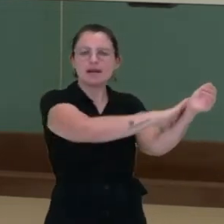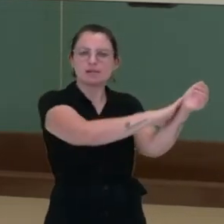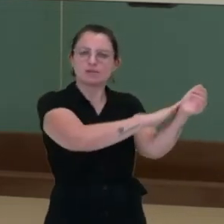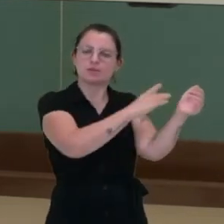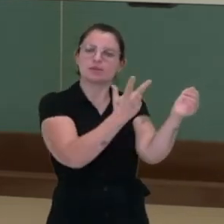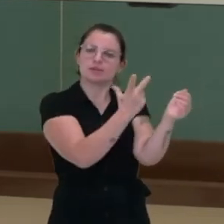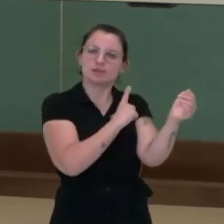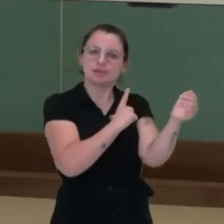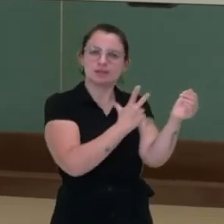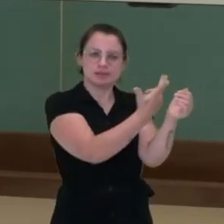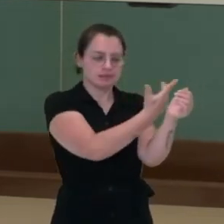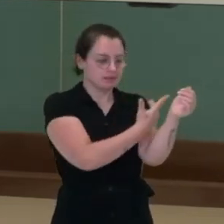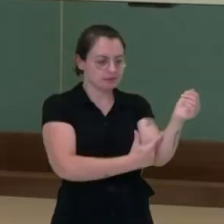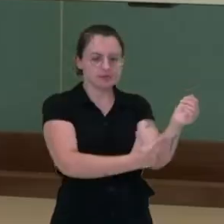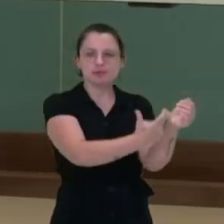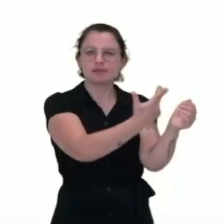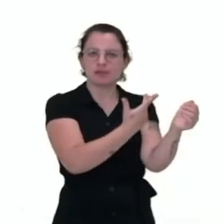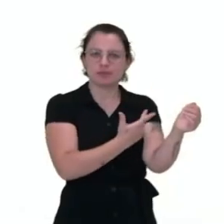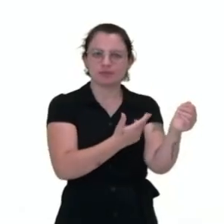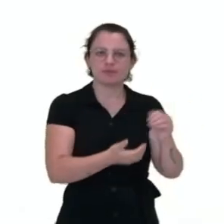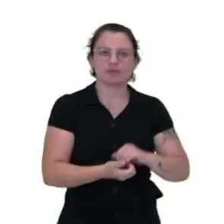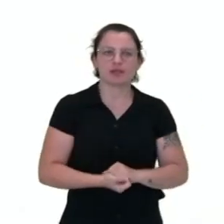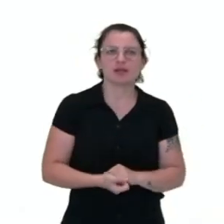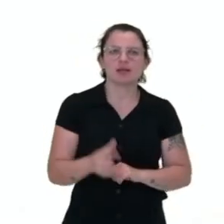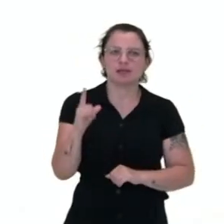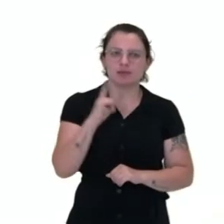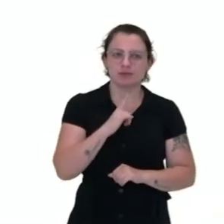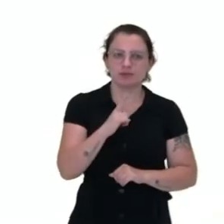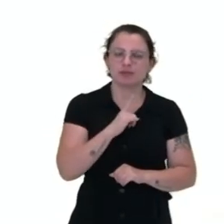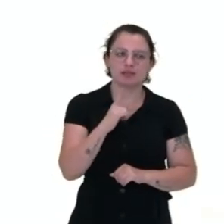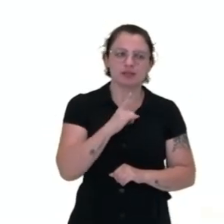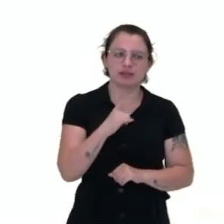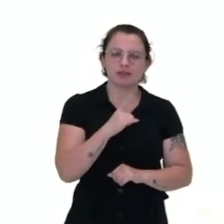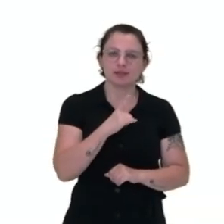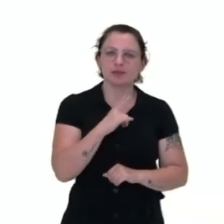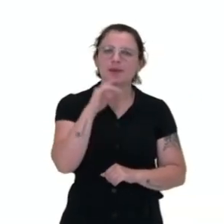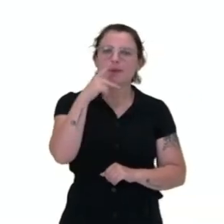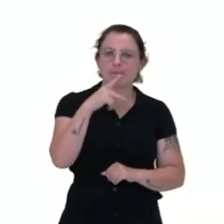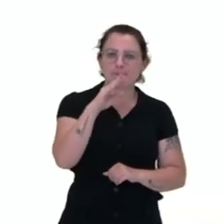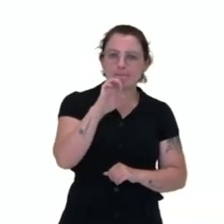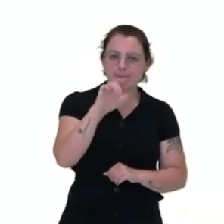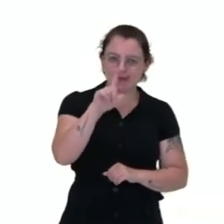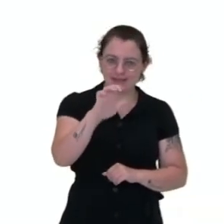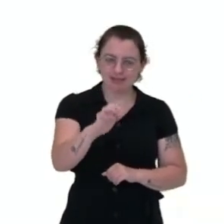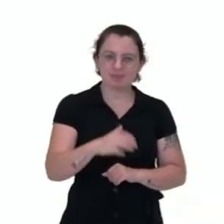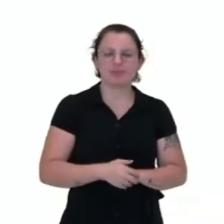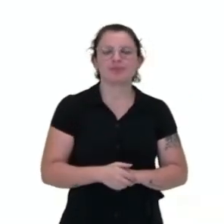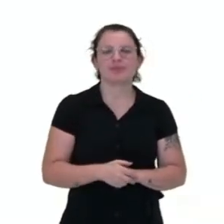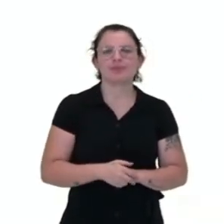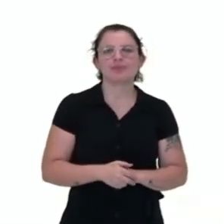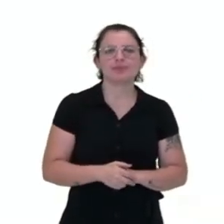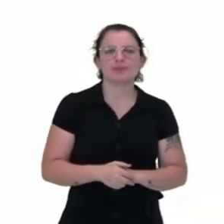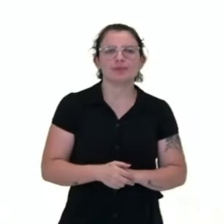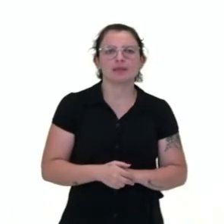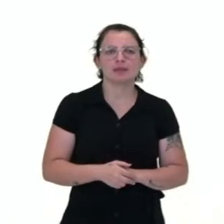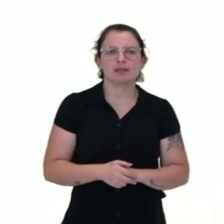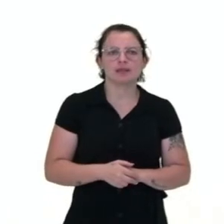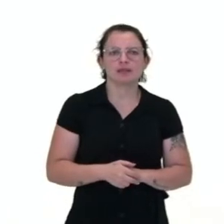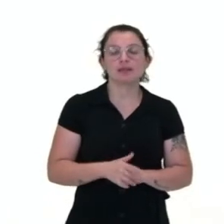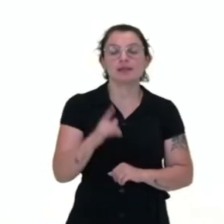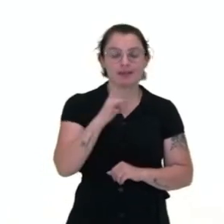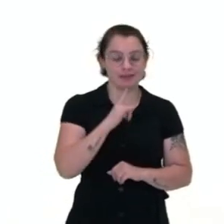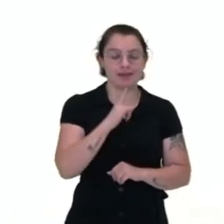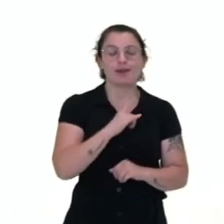ilustrando todos os tecidos que estão presentes. Nós temos então o tecido epitelial, por exemplo, a epiderme, a nossa pele.